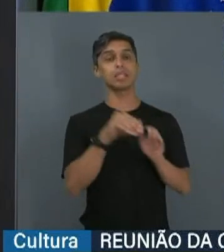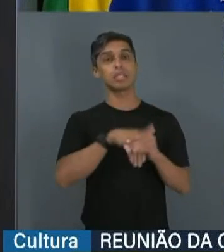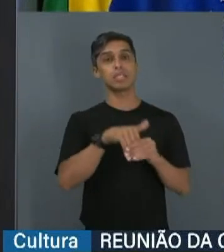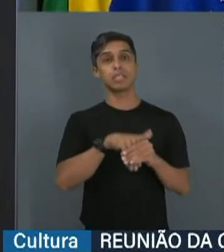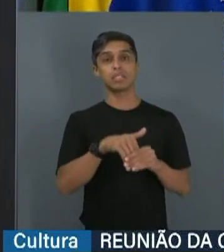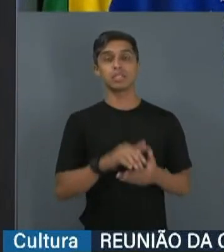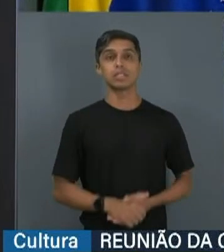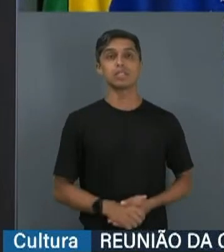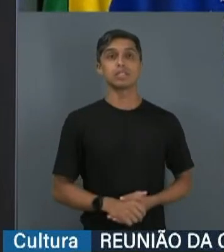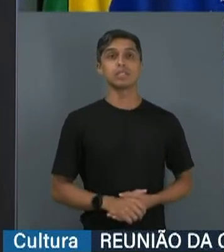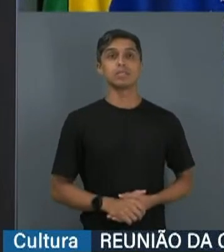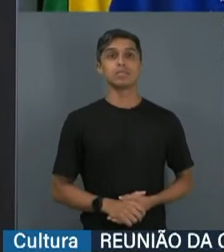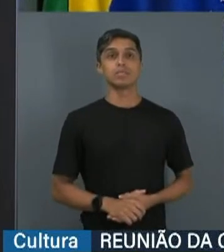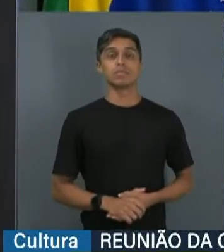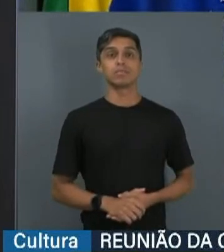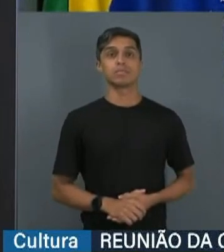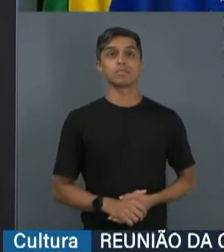eleições.